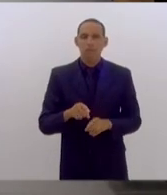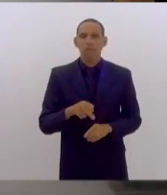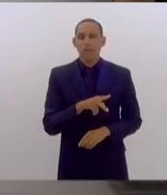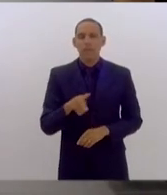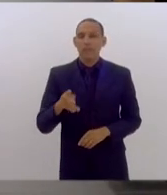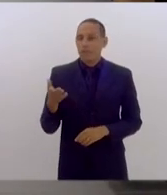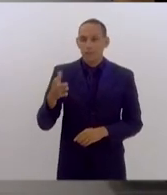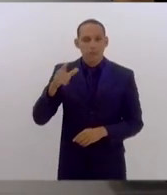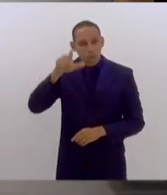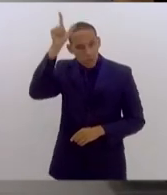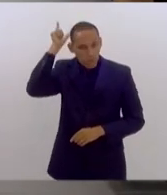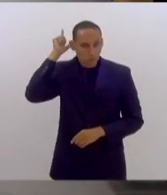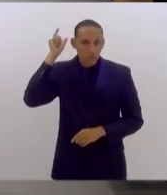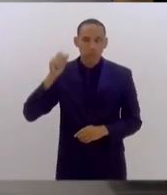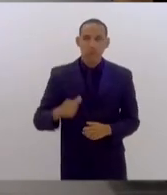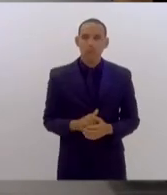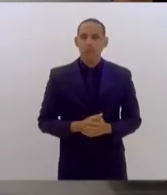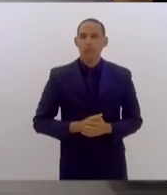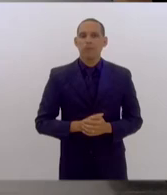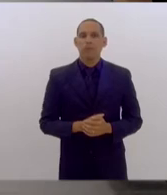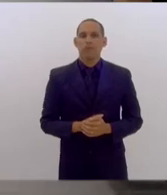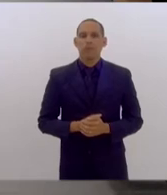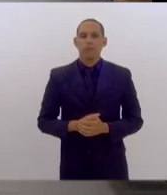estar nos Paulo